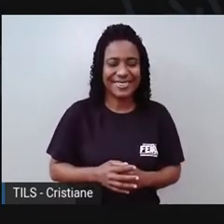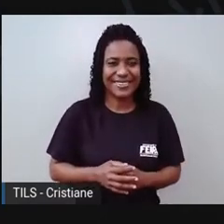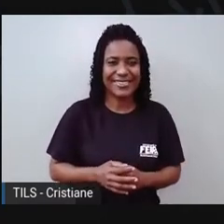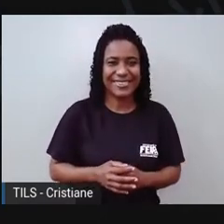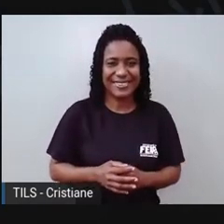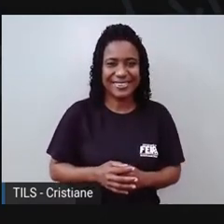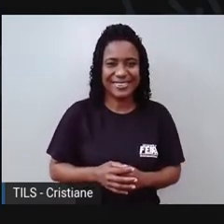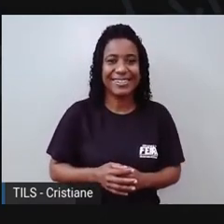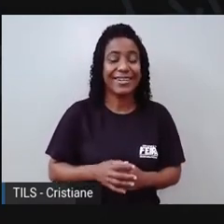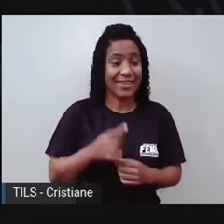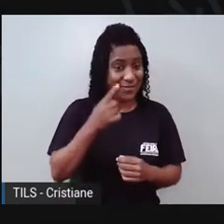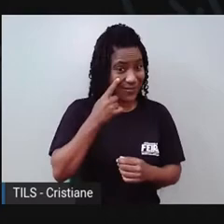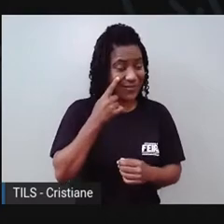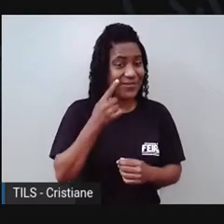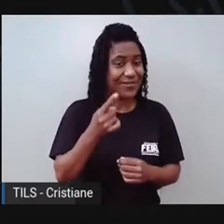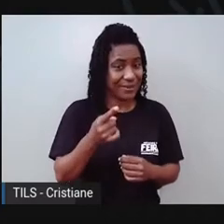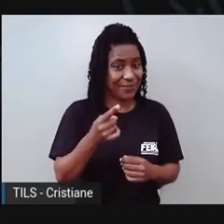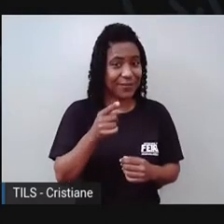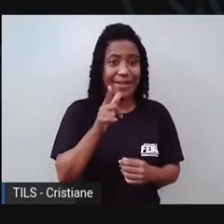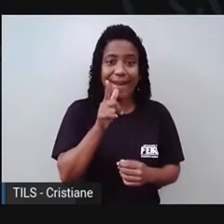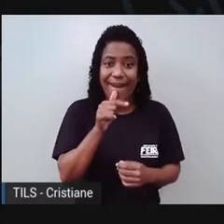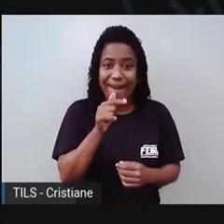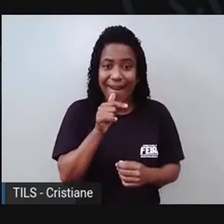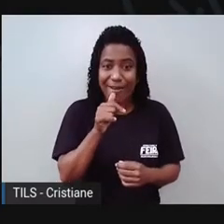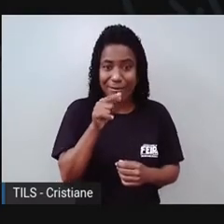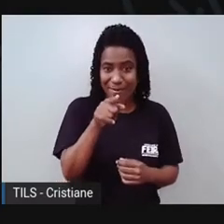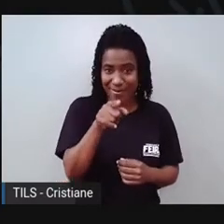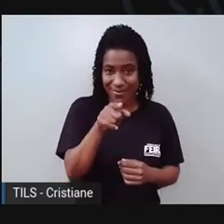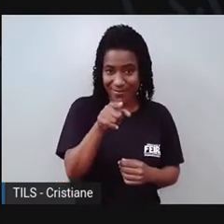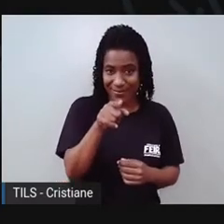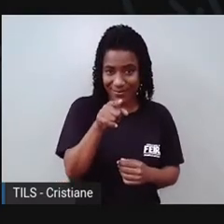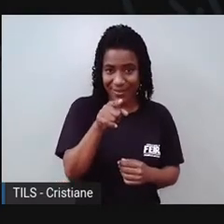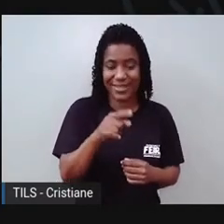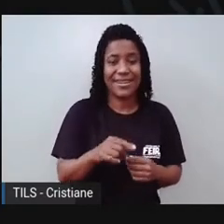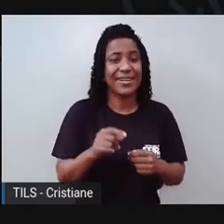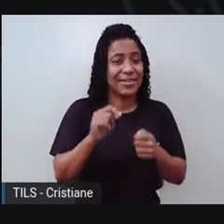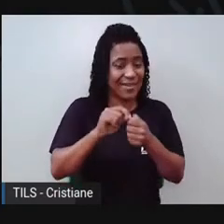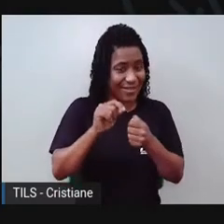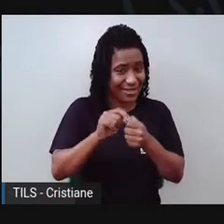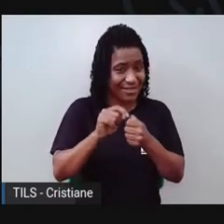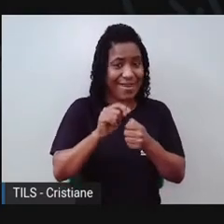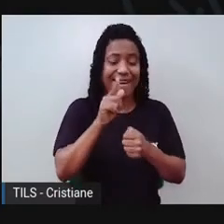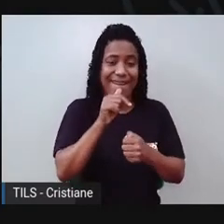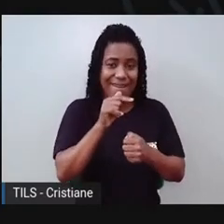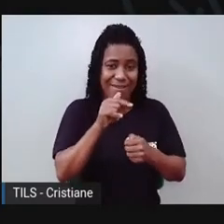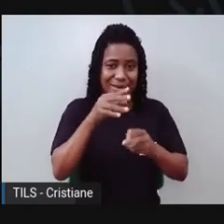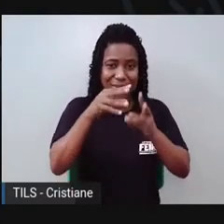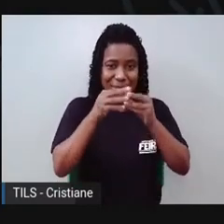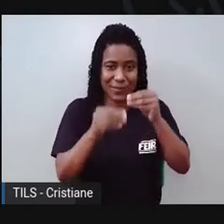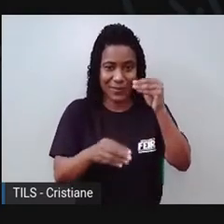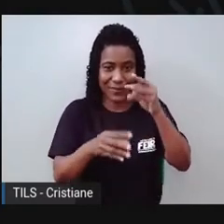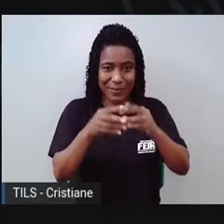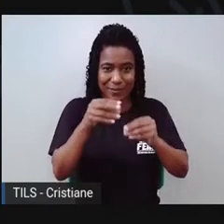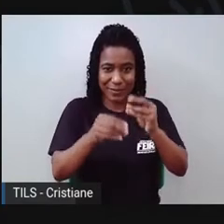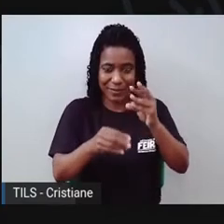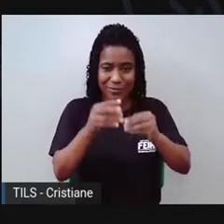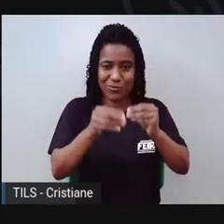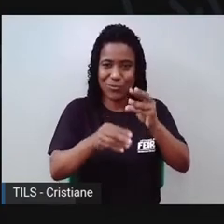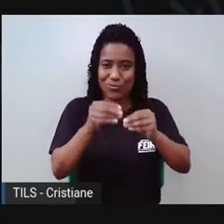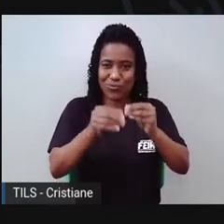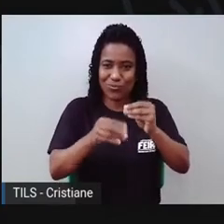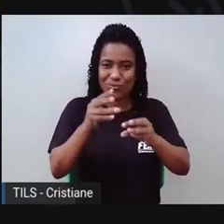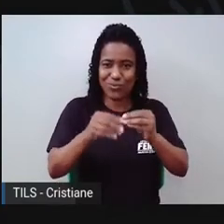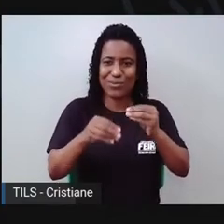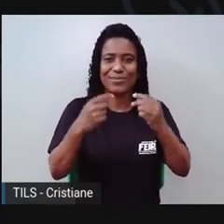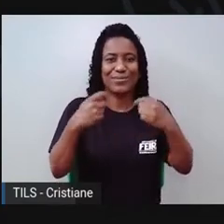E aqui nessa bacia tem água, viu? Ó. E a gente vai molhando o papel. Agora tem que ir rasgando assim.